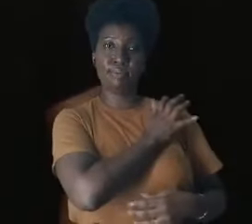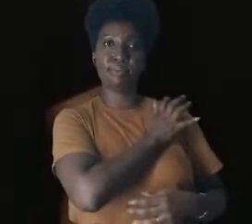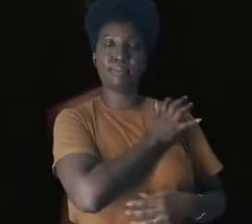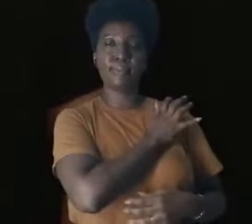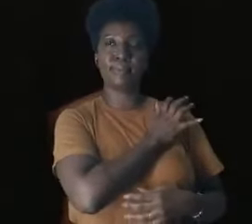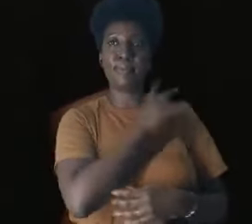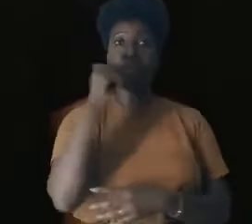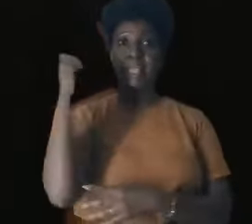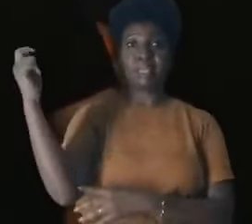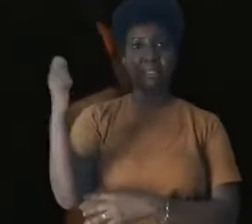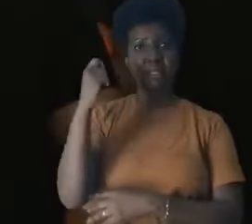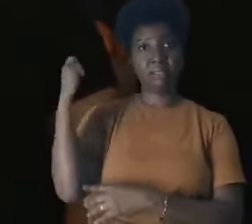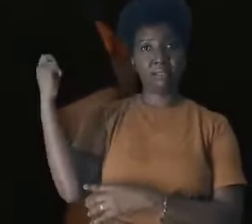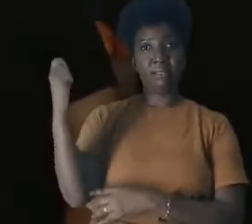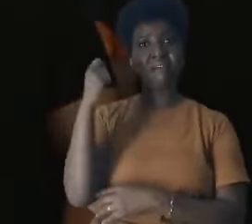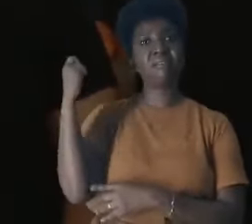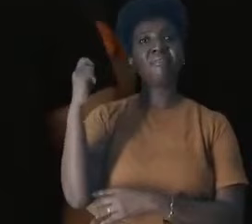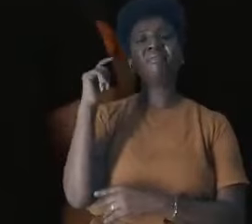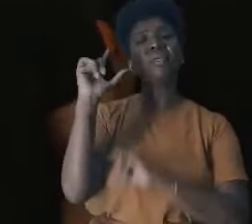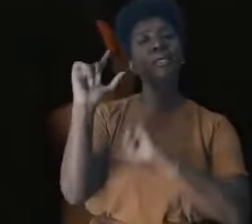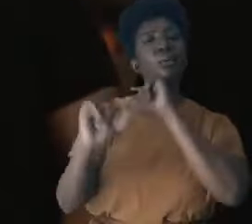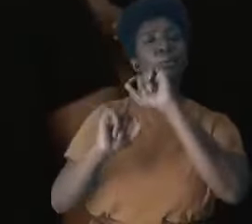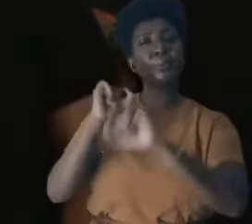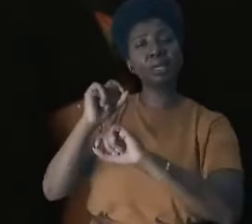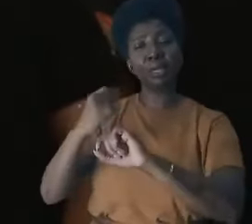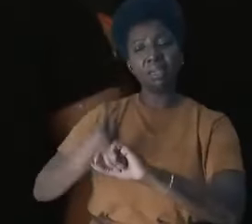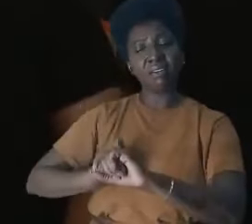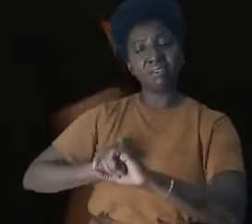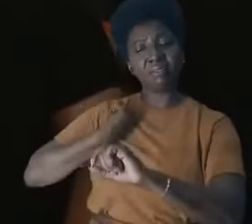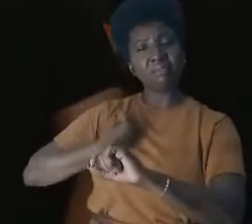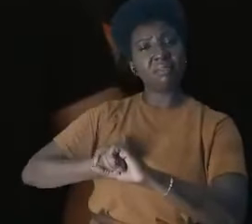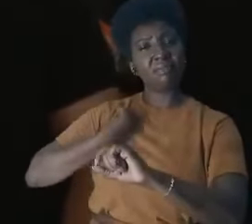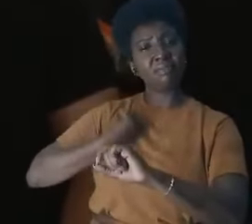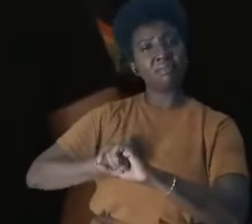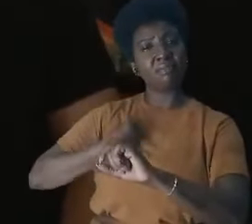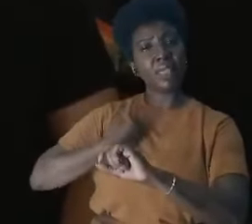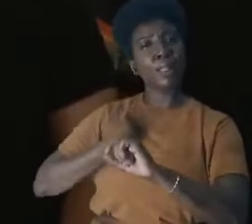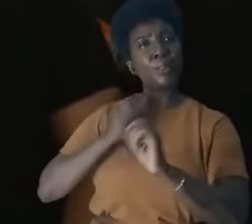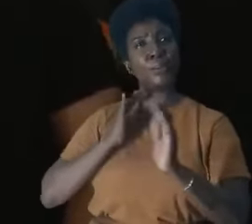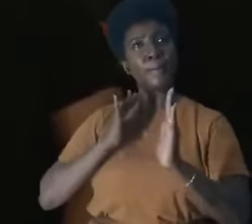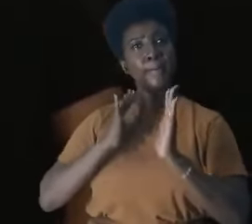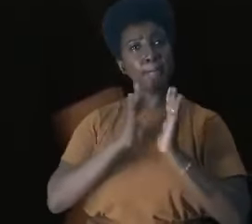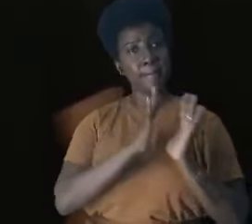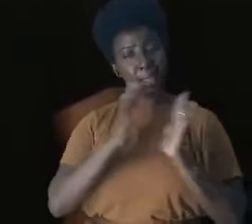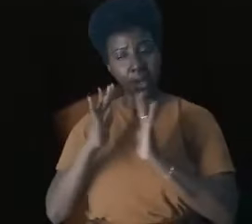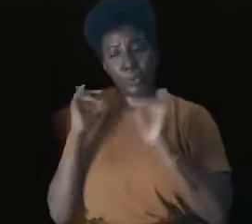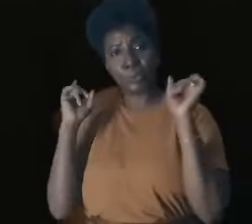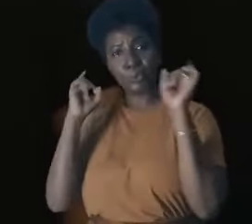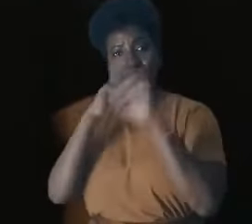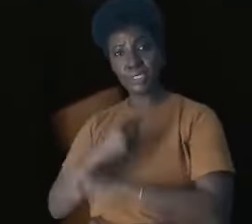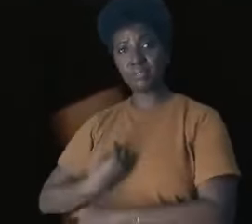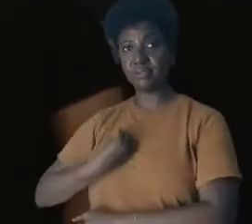Davi estava ali naquele momento, vivendo um dos momentos mais difíceis da sua vida.